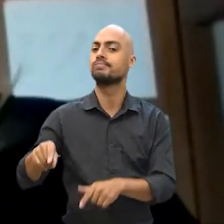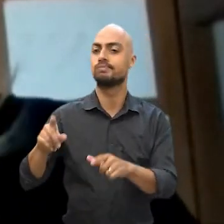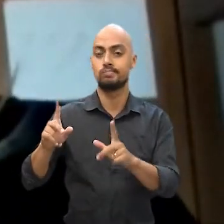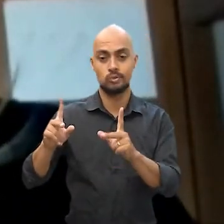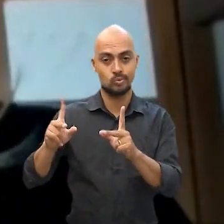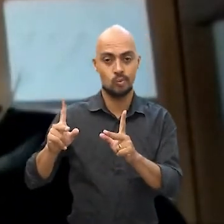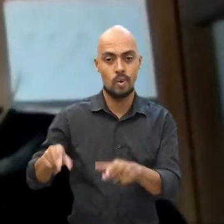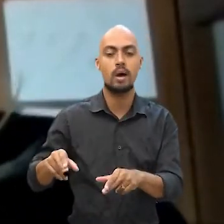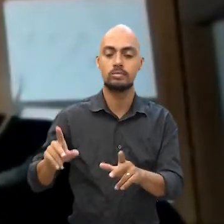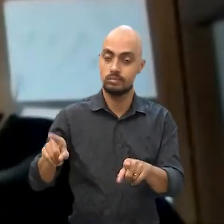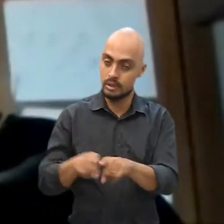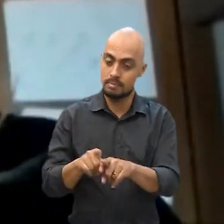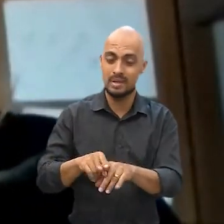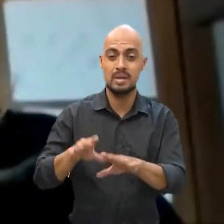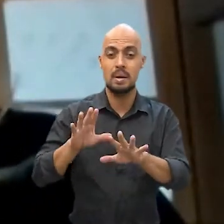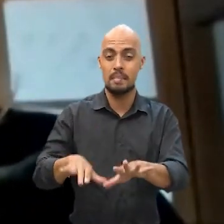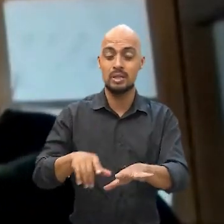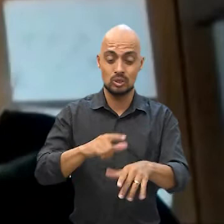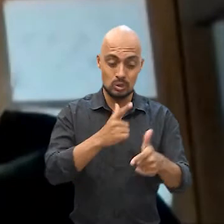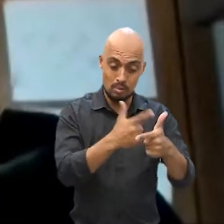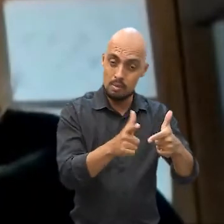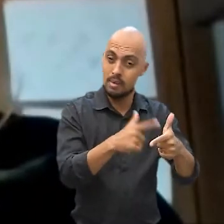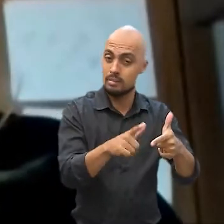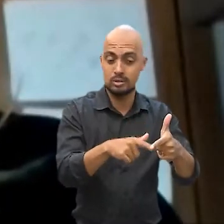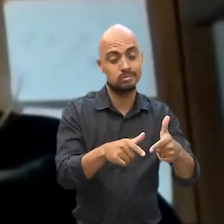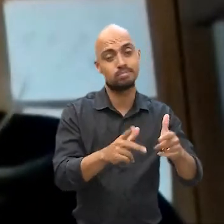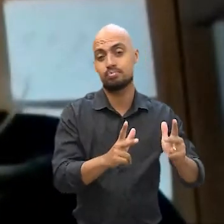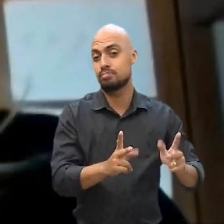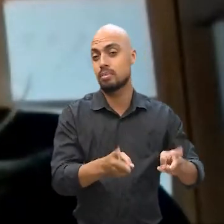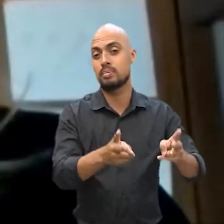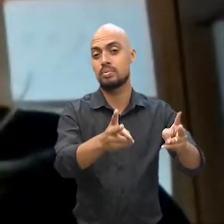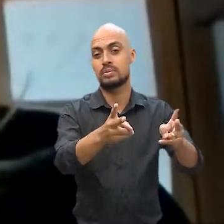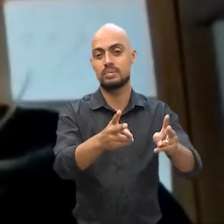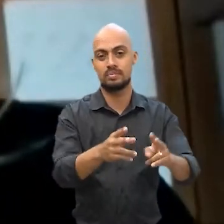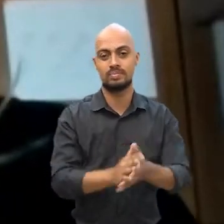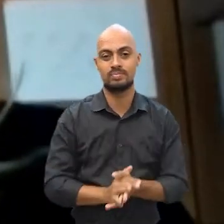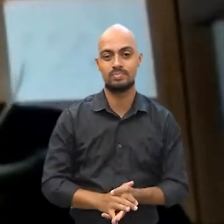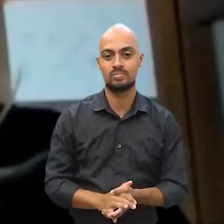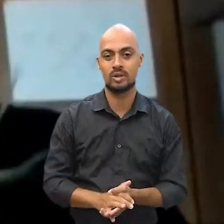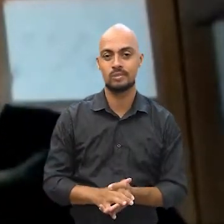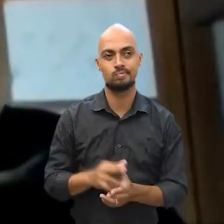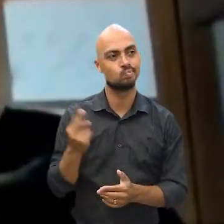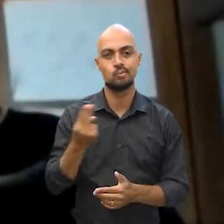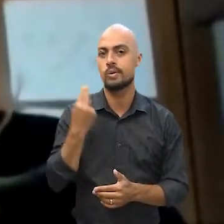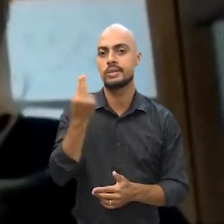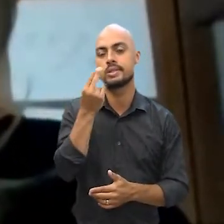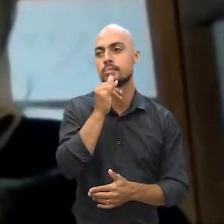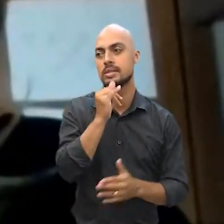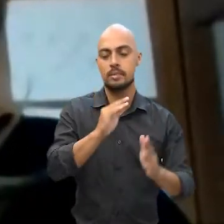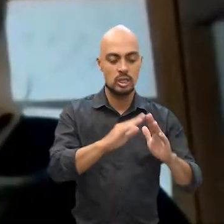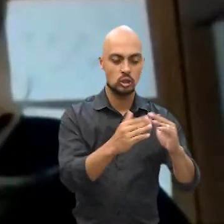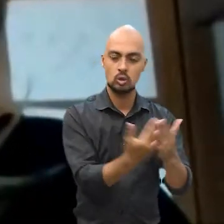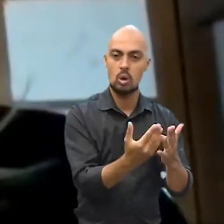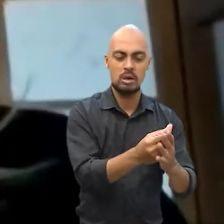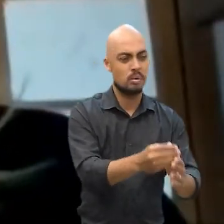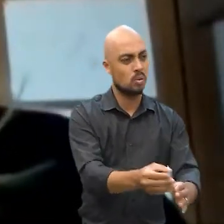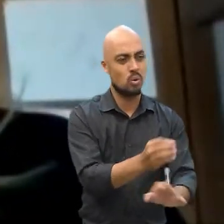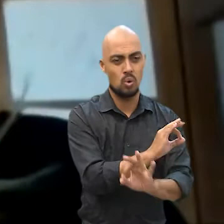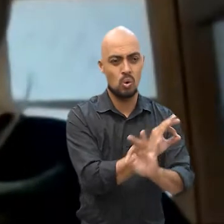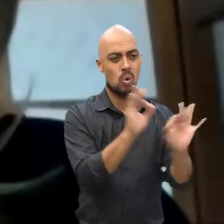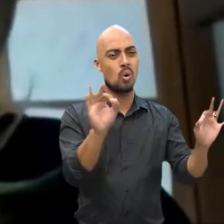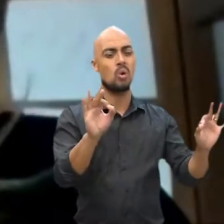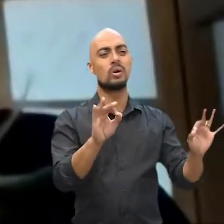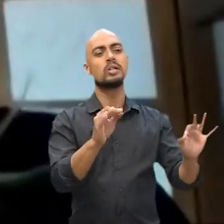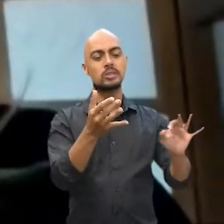esses buracos ficarão, né? Então, não adianta a gente pensar que, por melhor que esteja sendo a escola, por mais inclusiva que esteja